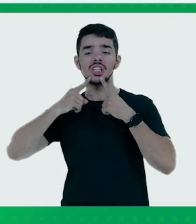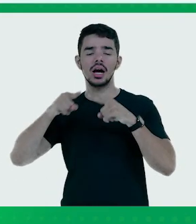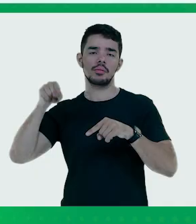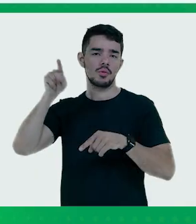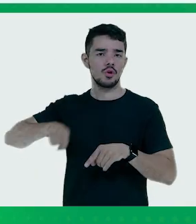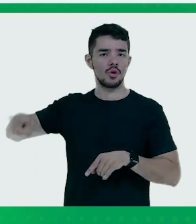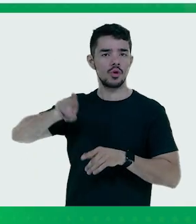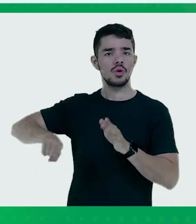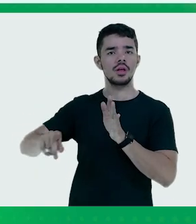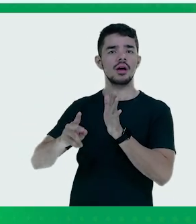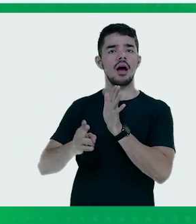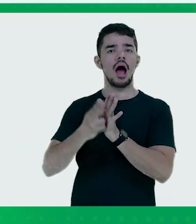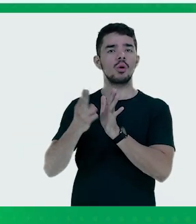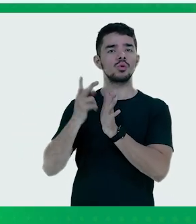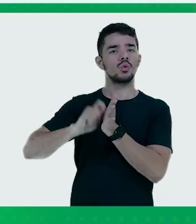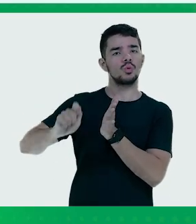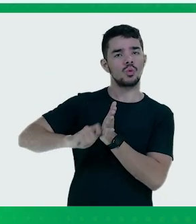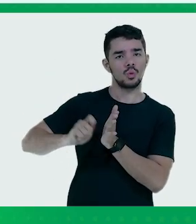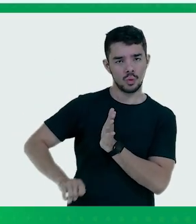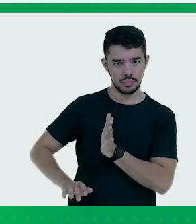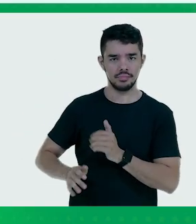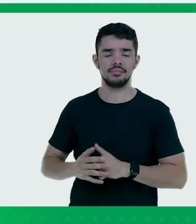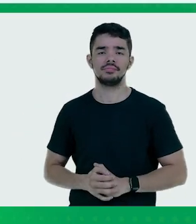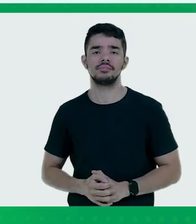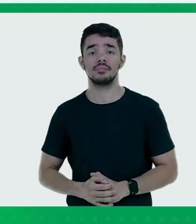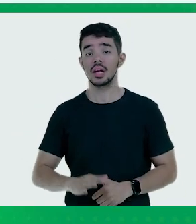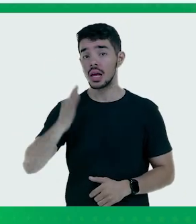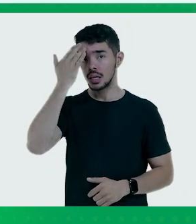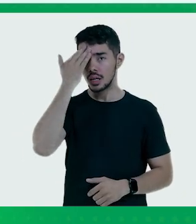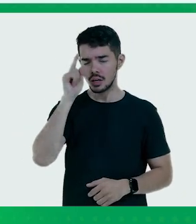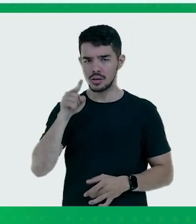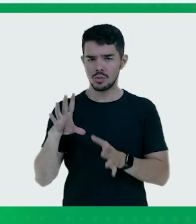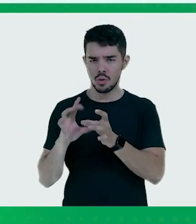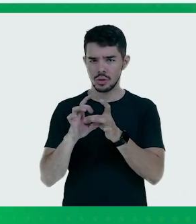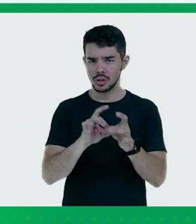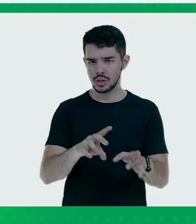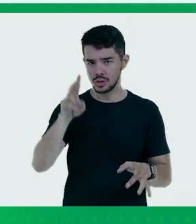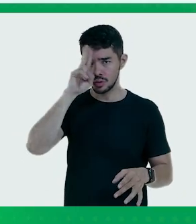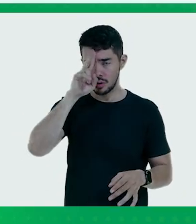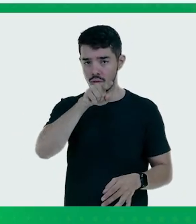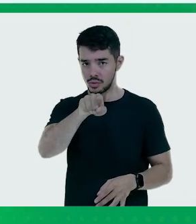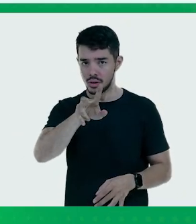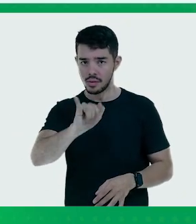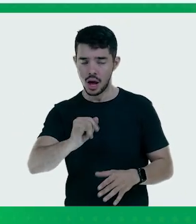escritores. Então, entendido este contexto histórico, que vocês